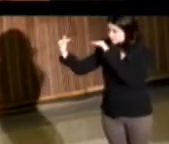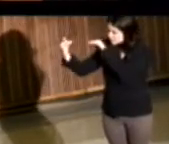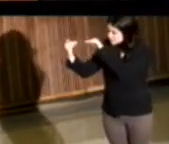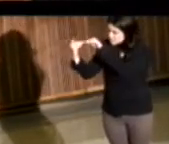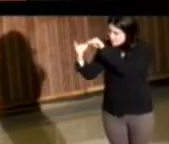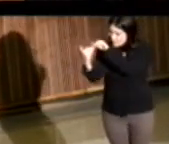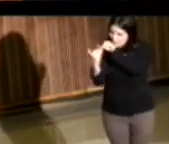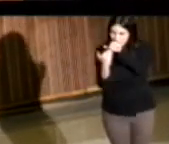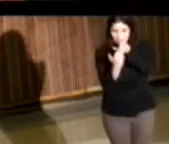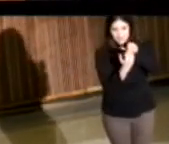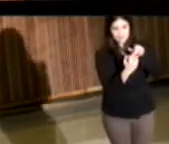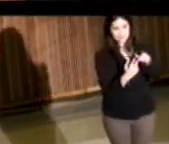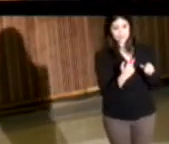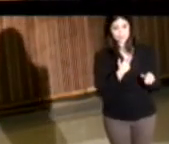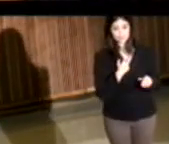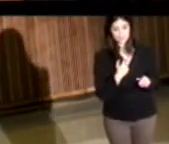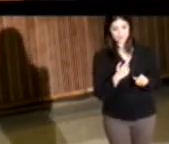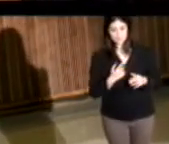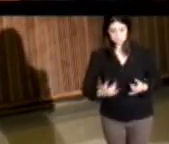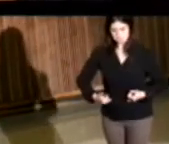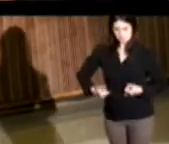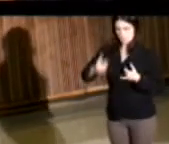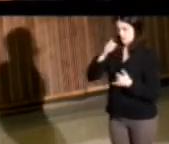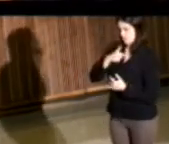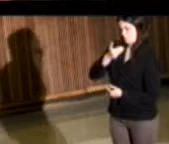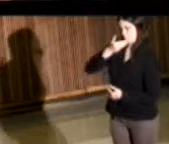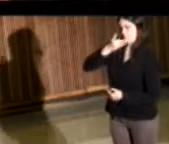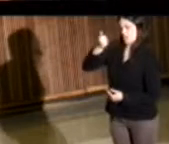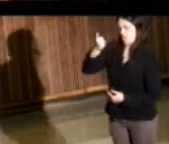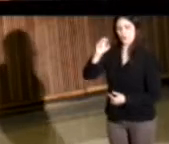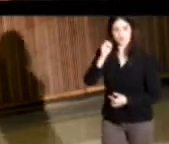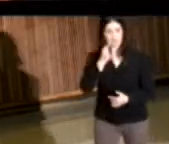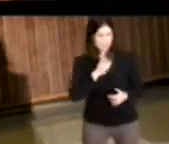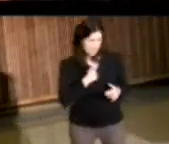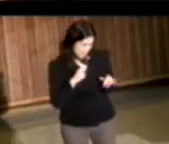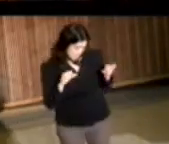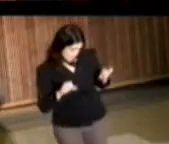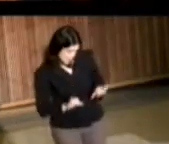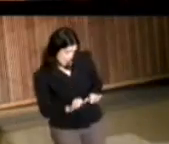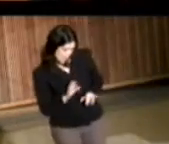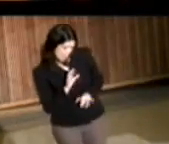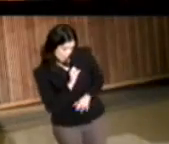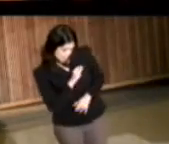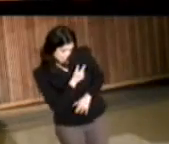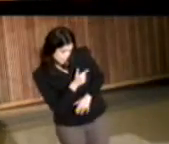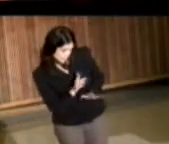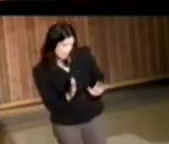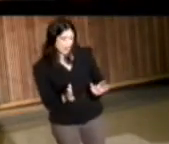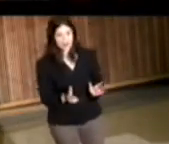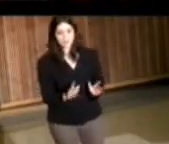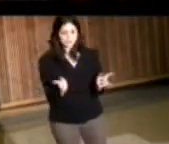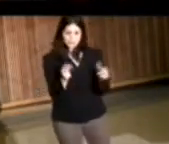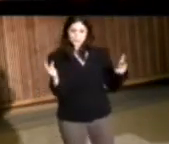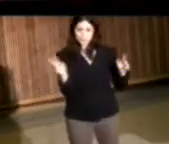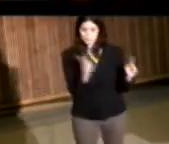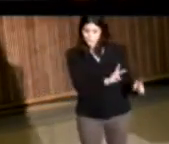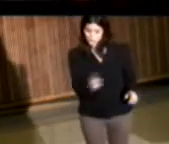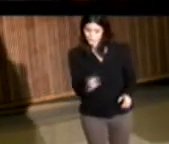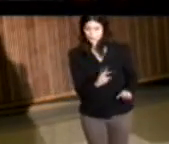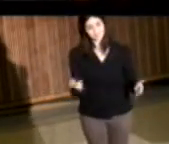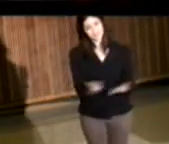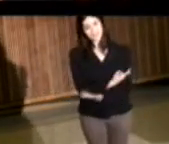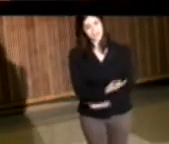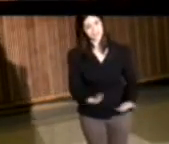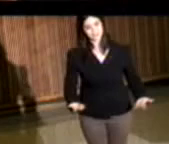entender a graça, que é o favor que eu não mereço, o meu olhar muda para com as pessoas.